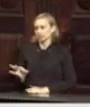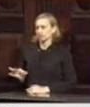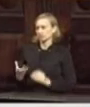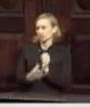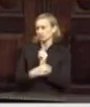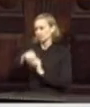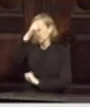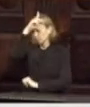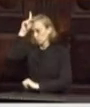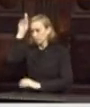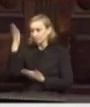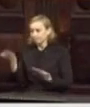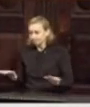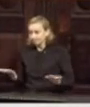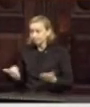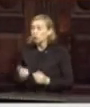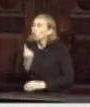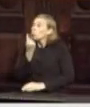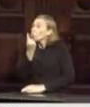pública.